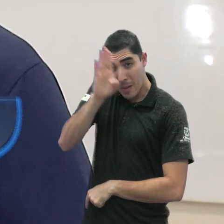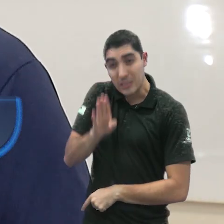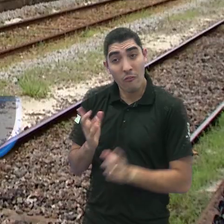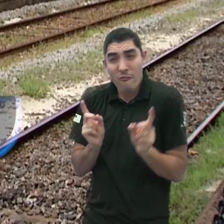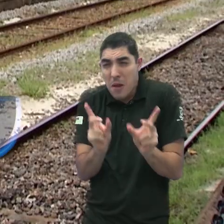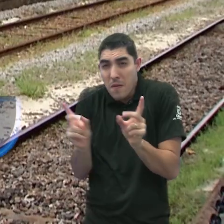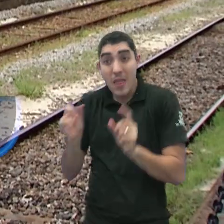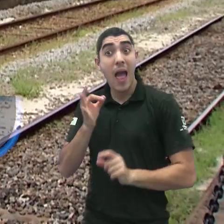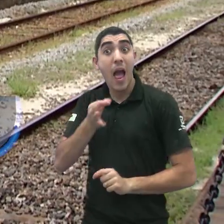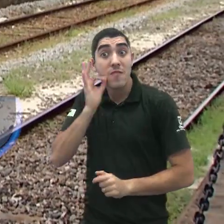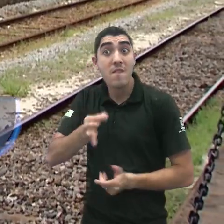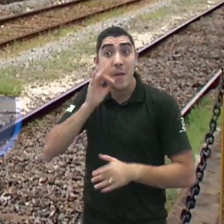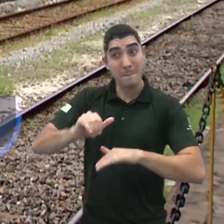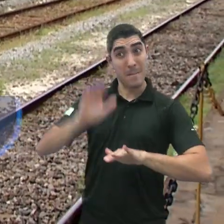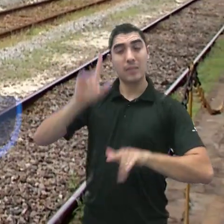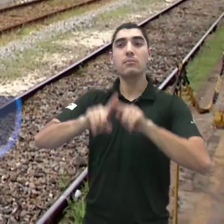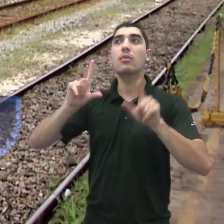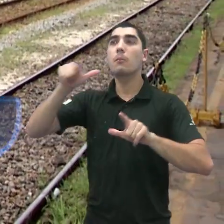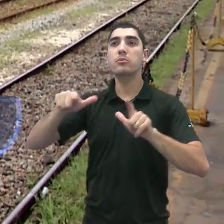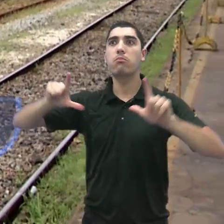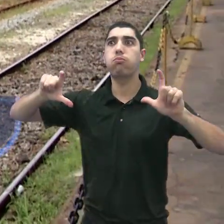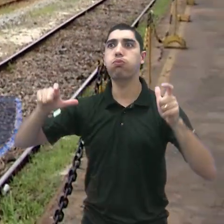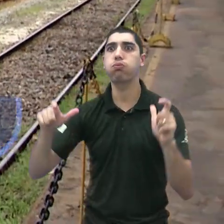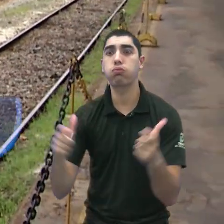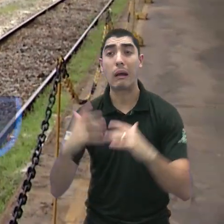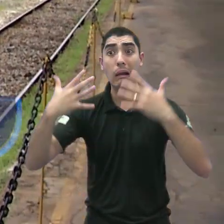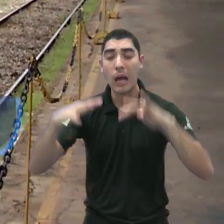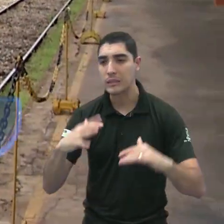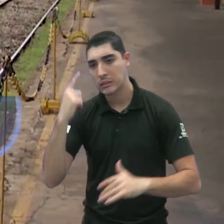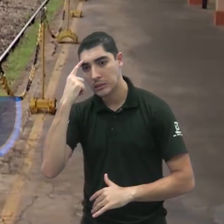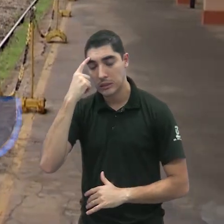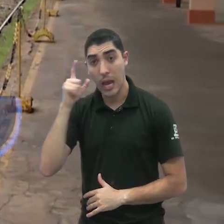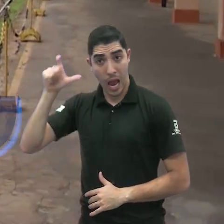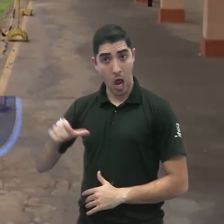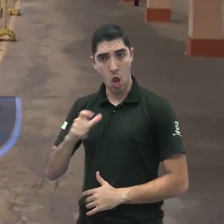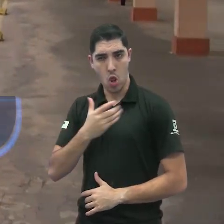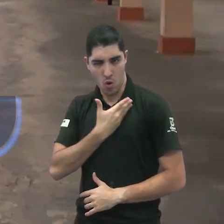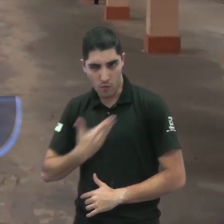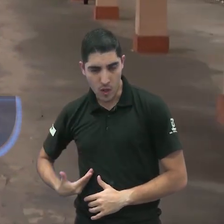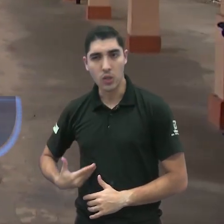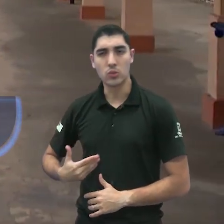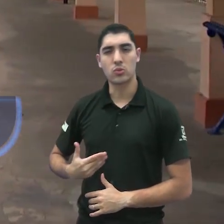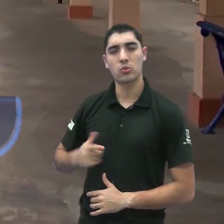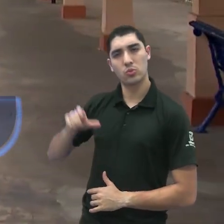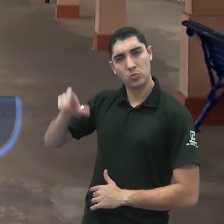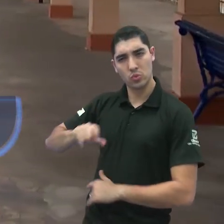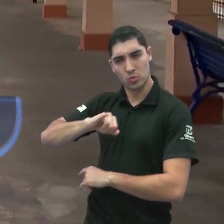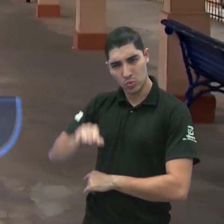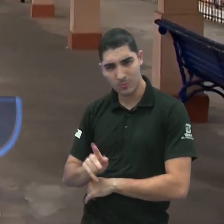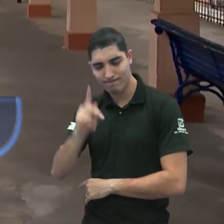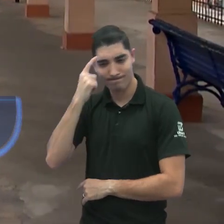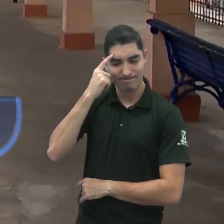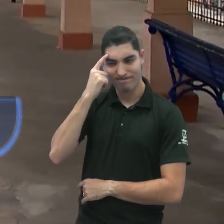em colapso. A própria iniciativa do Estado, não só com Juscelino Kubitschek, mas posteriormente, houve um abandono. Se a